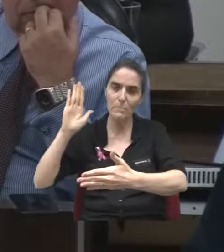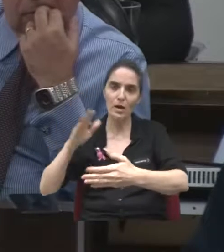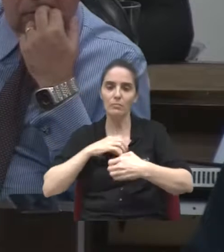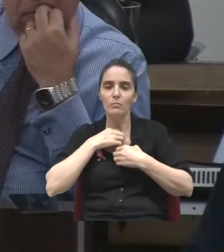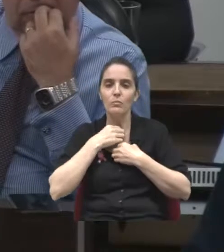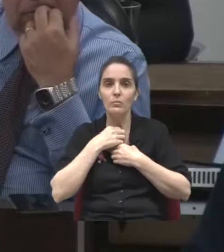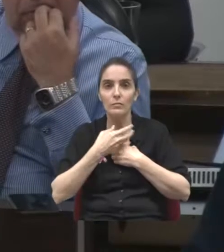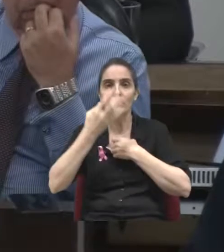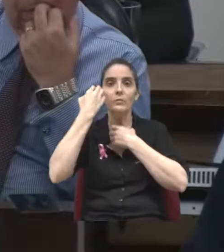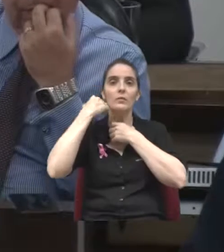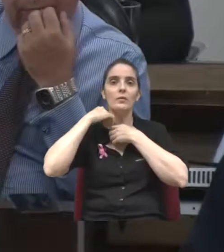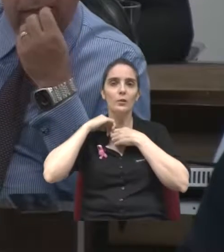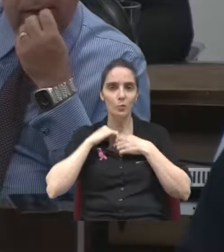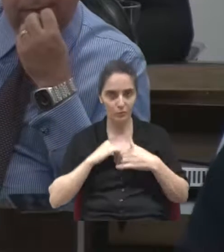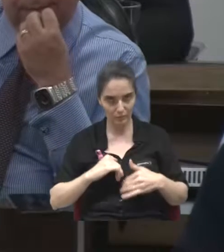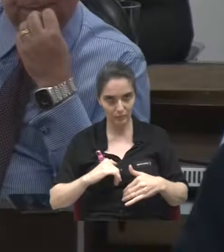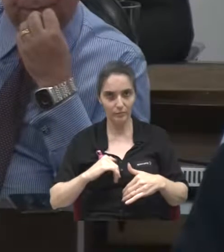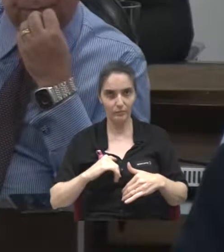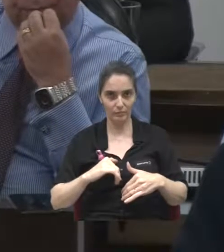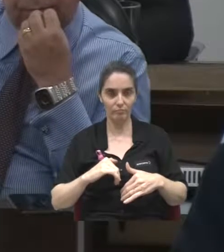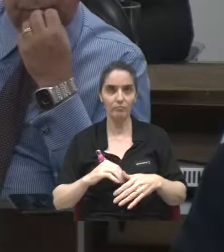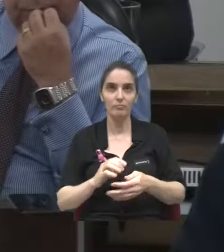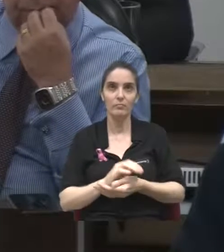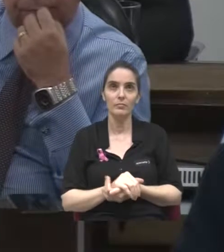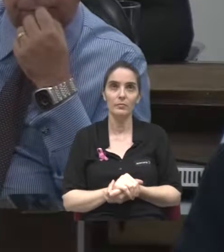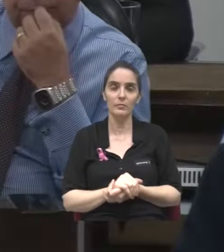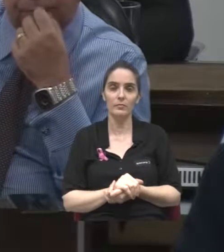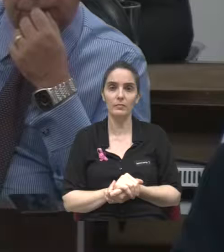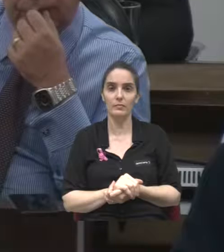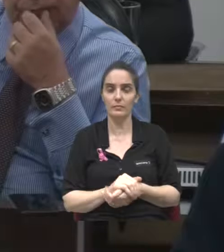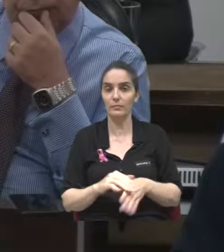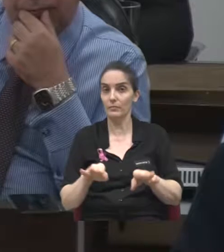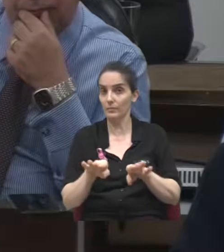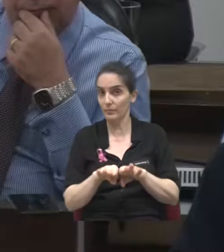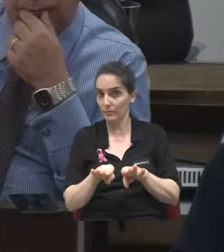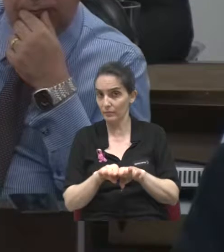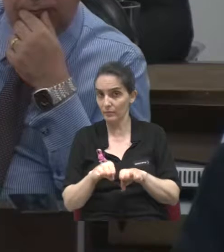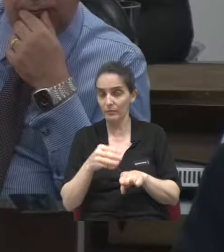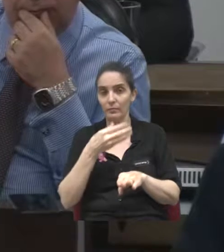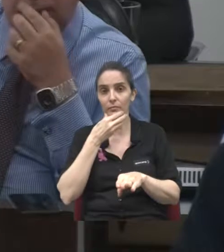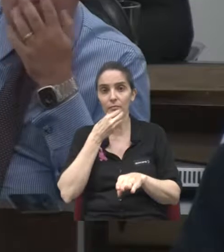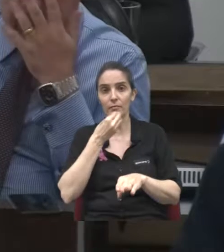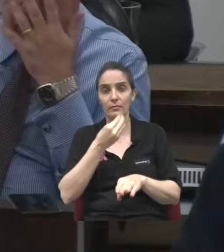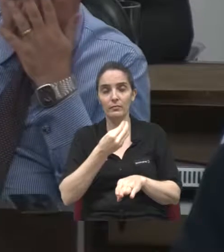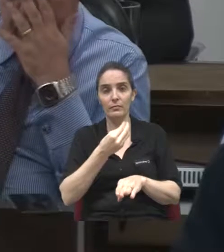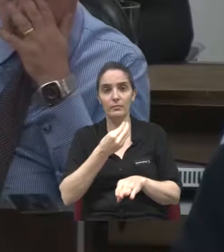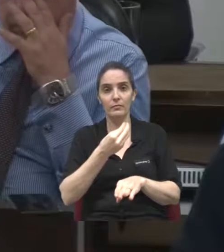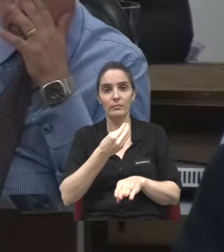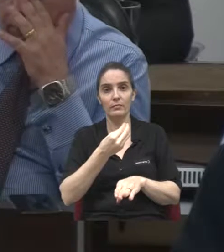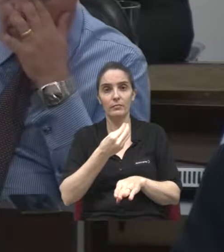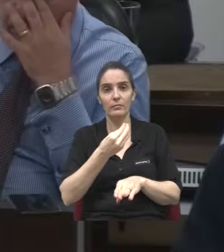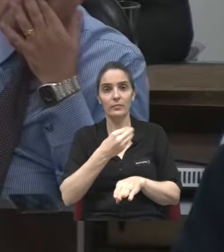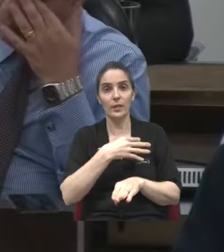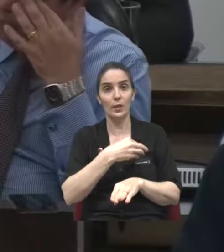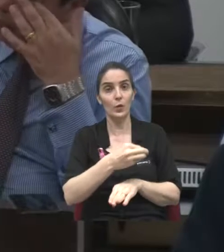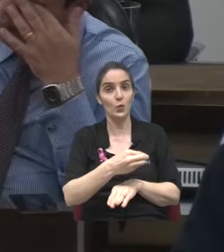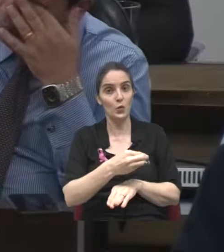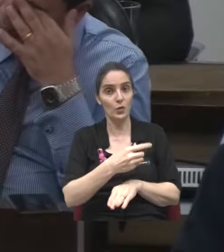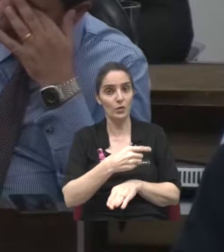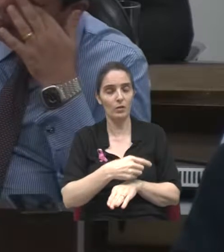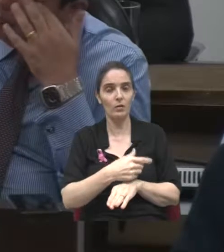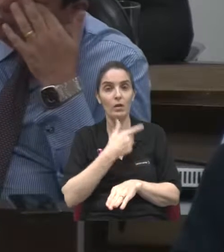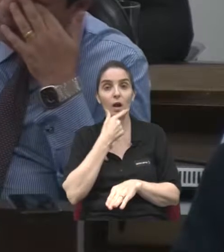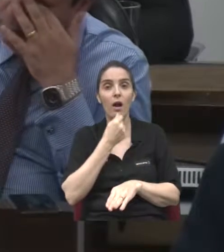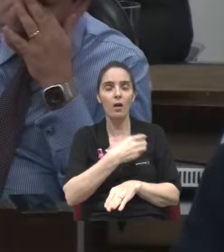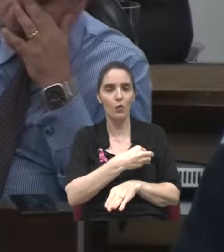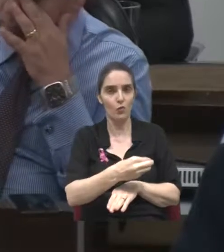gelo. Outra ocasião, e o meu filho, a comida é muito boa, mas o meu filho não gosta